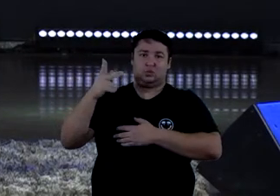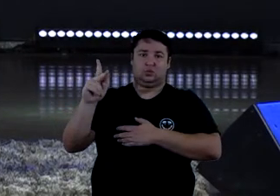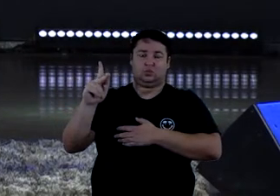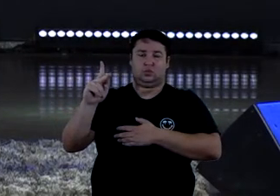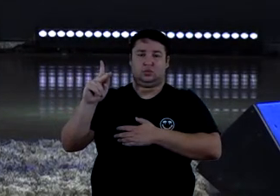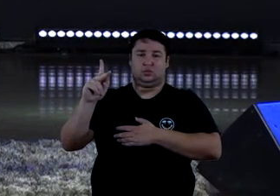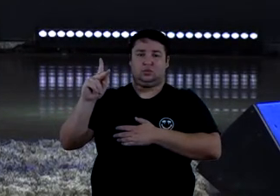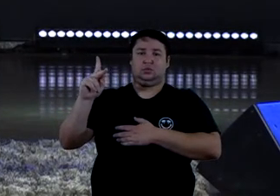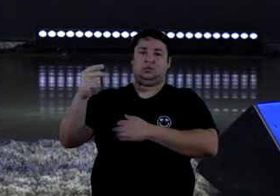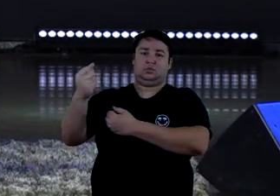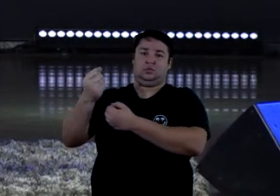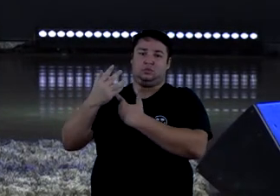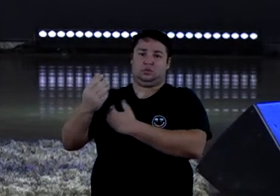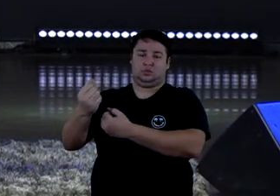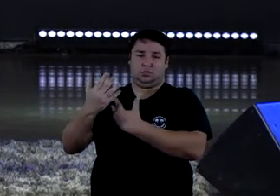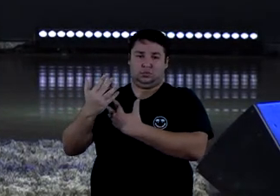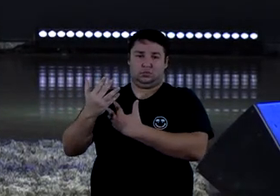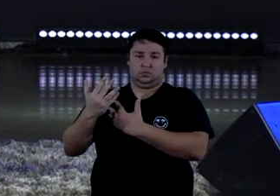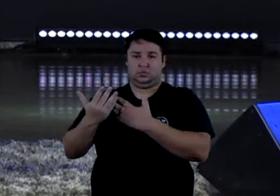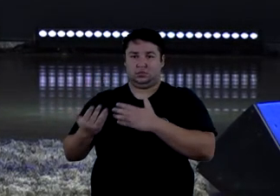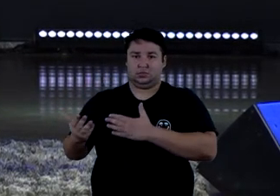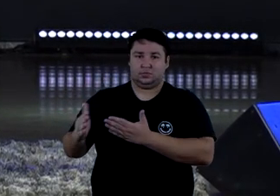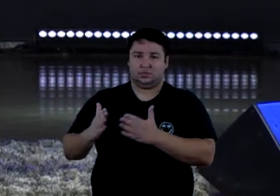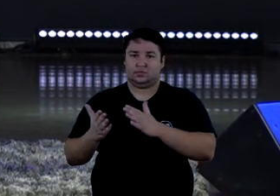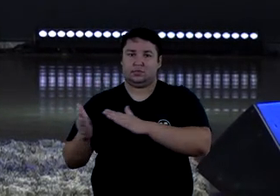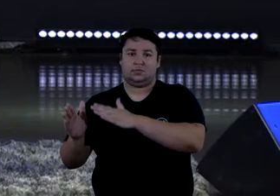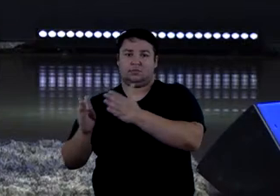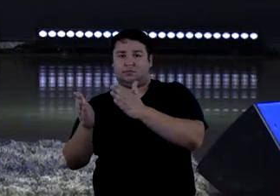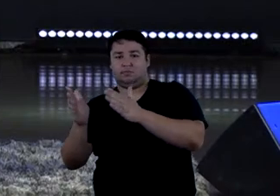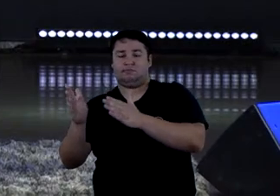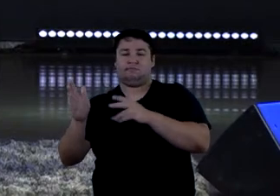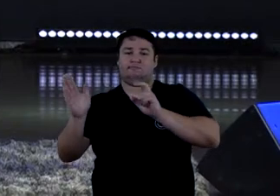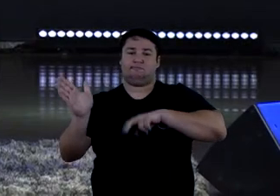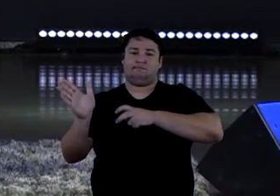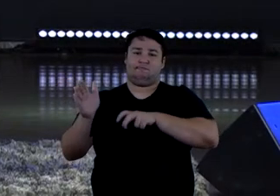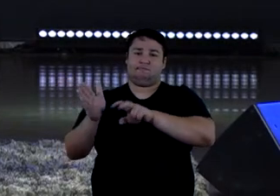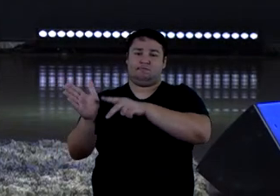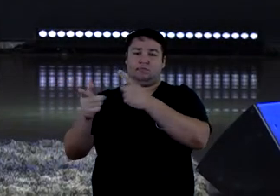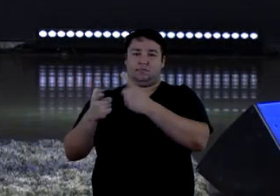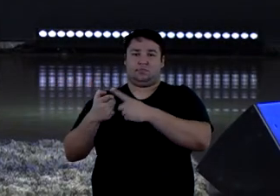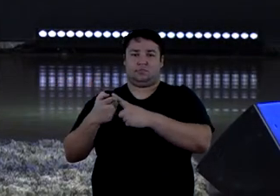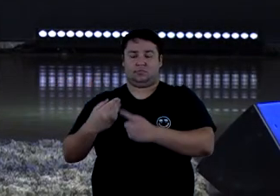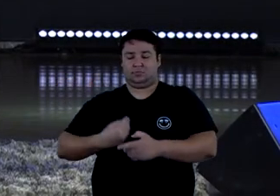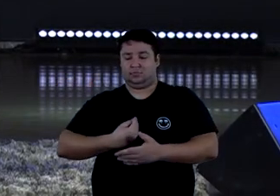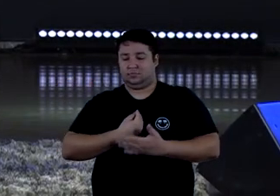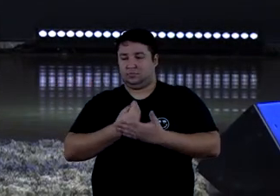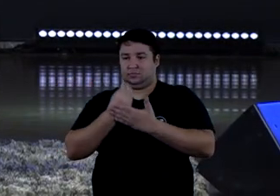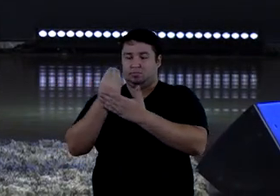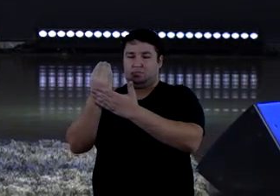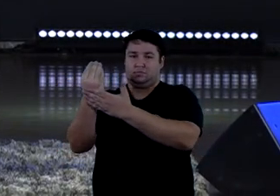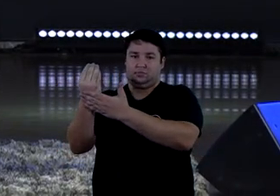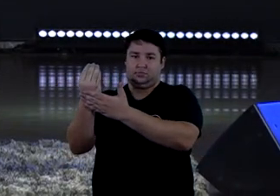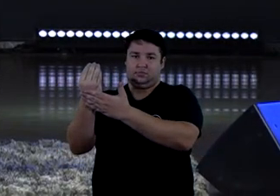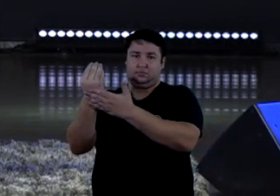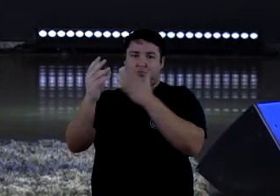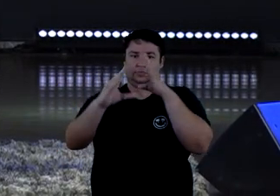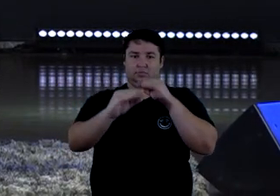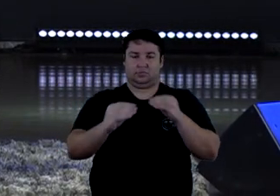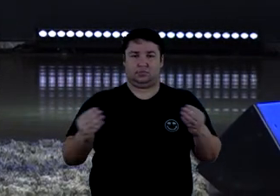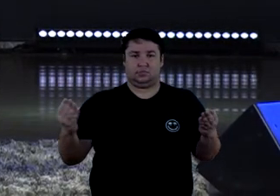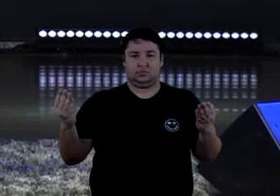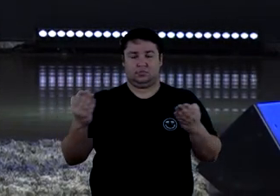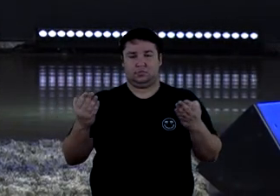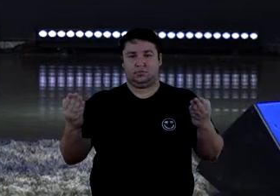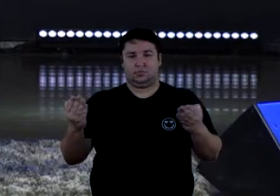E me ensina. E me ensina. A andar nos teus caminhos. A andar nos teus caminhos. Porque eu te entrego a minha vida. Porque eu te entrego a minha nessa vida. Noite.